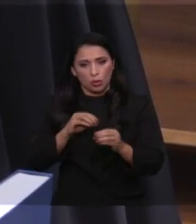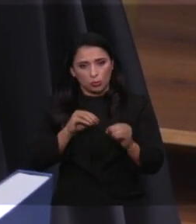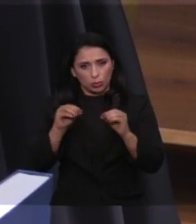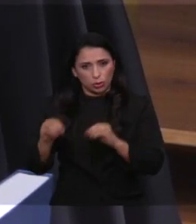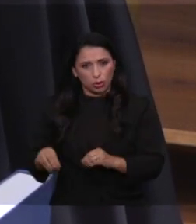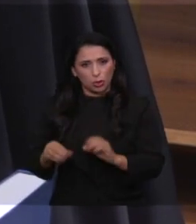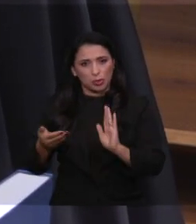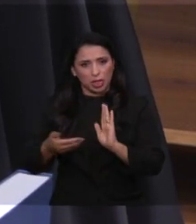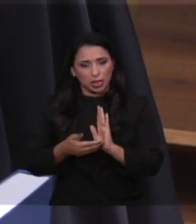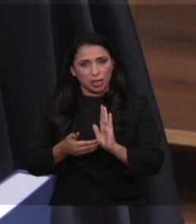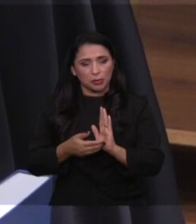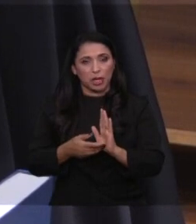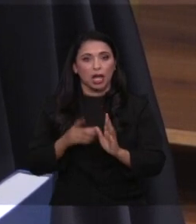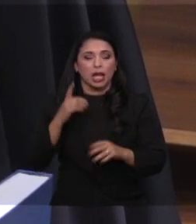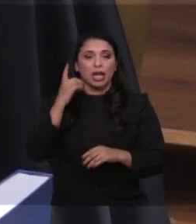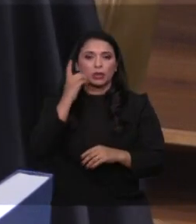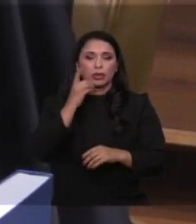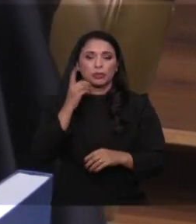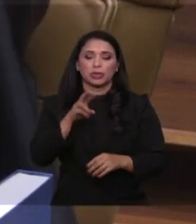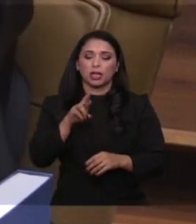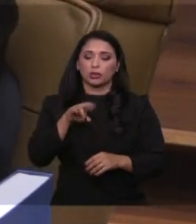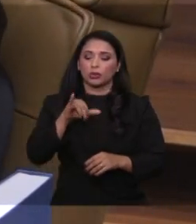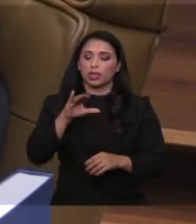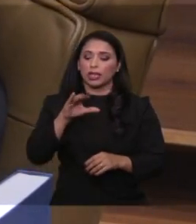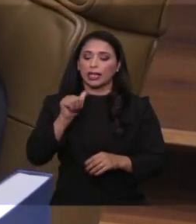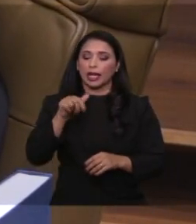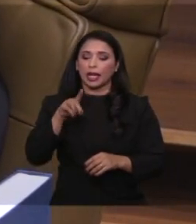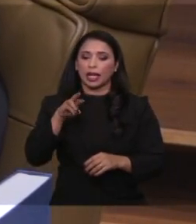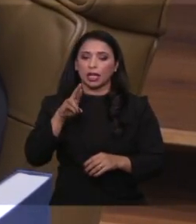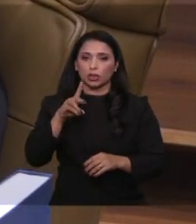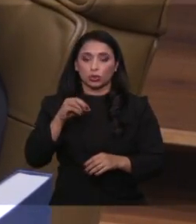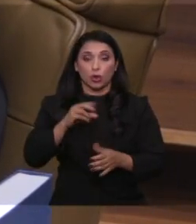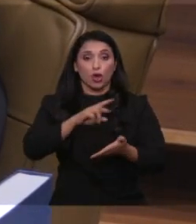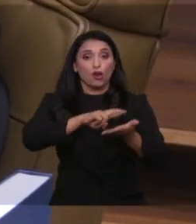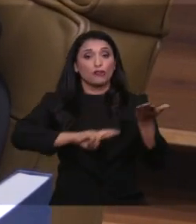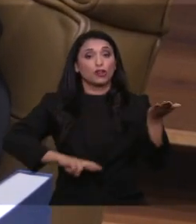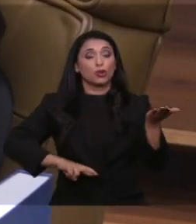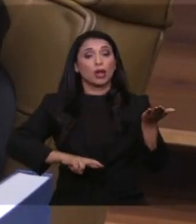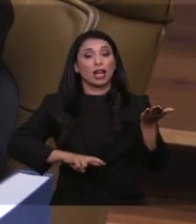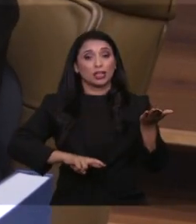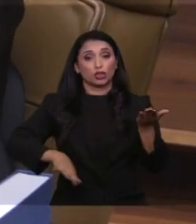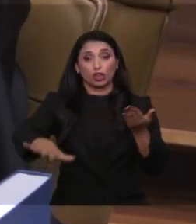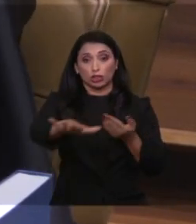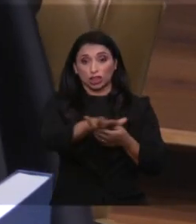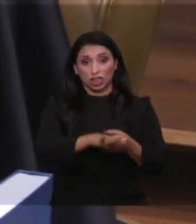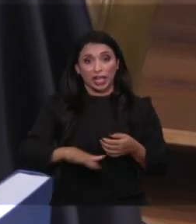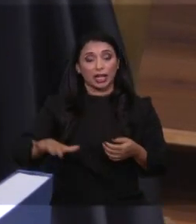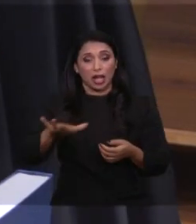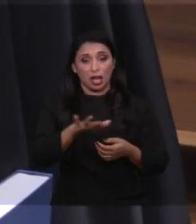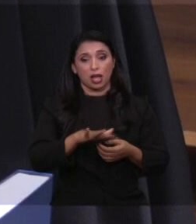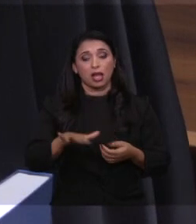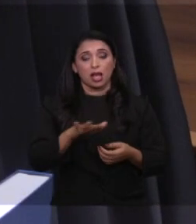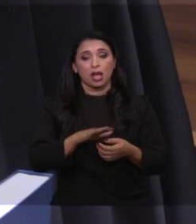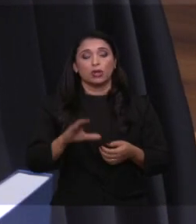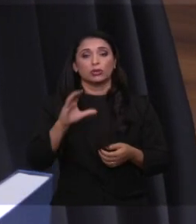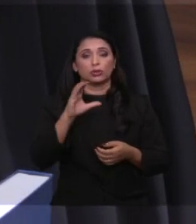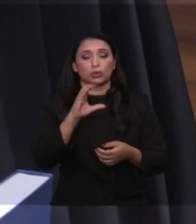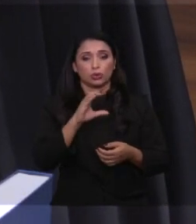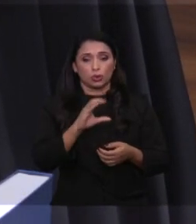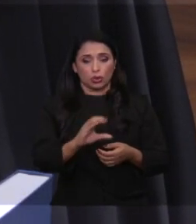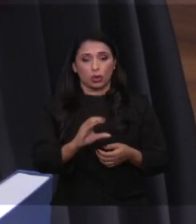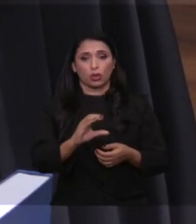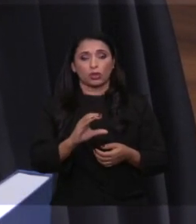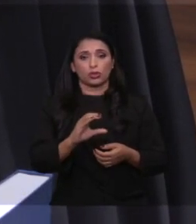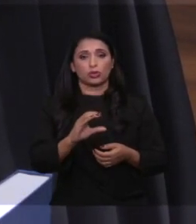deputado Ricardo Fiuza foi designado como relator geral do código,